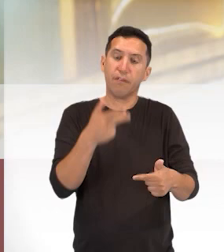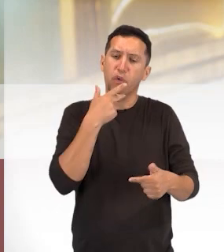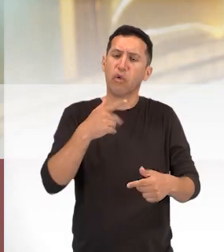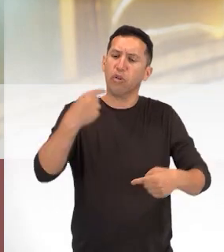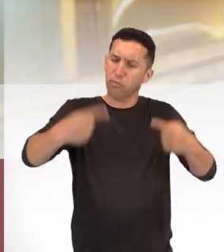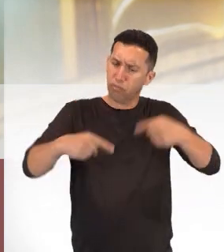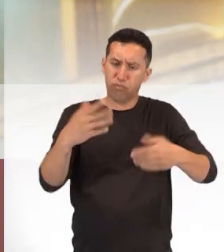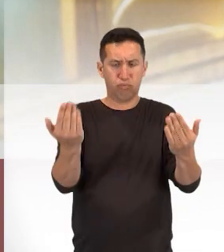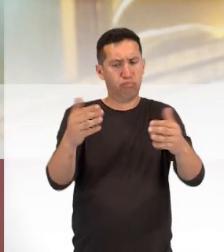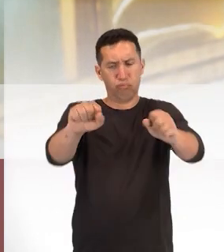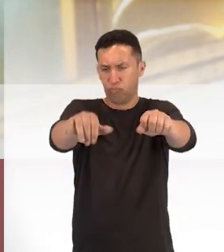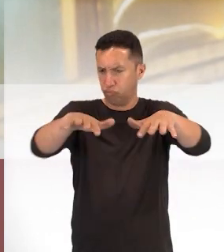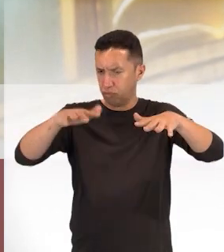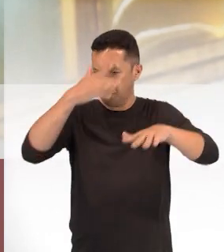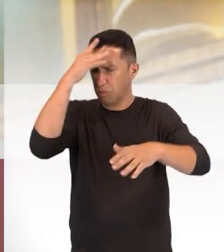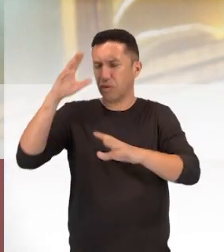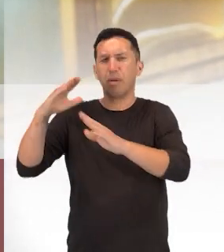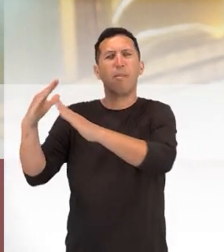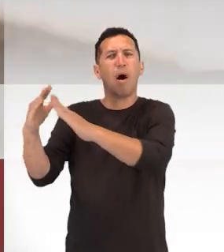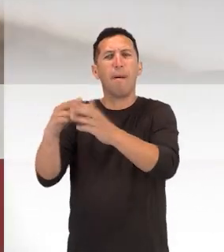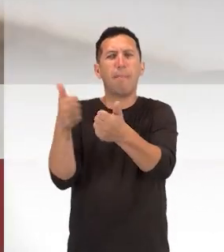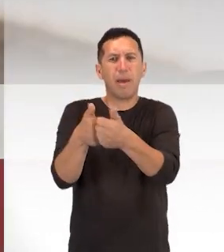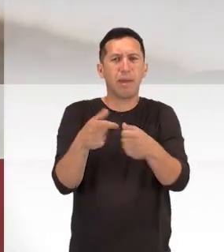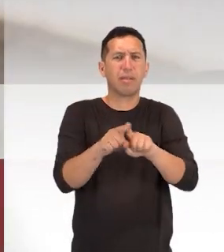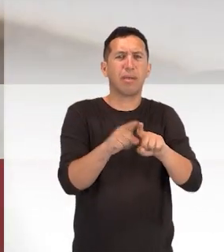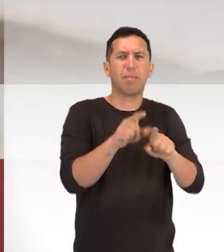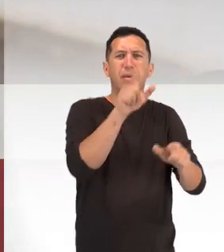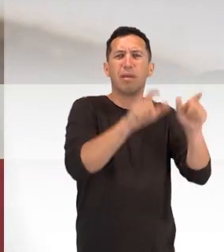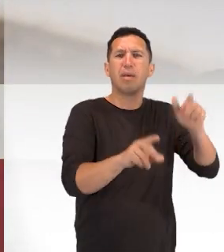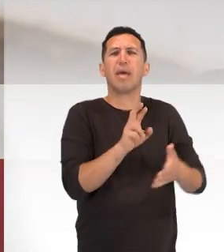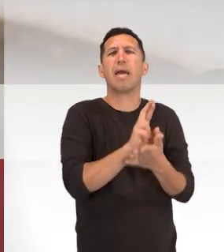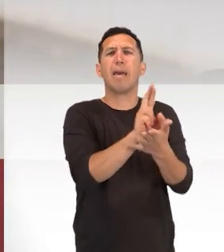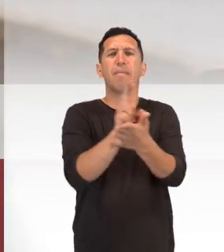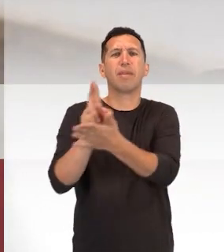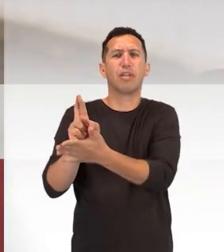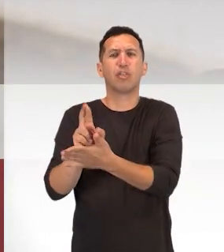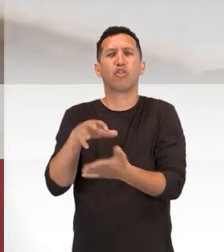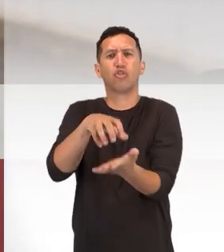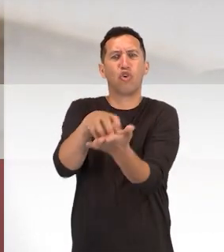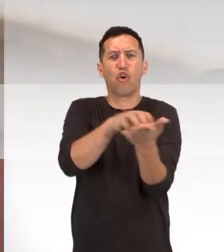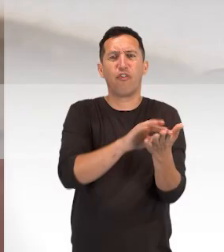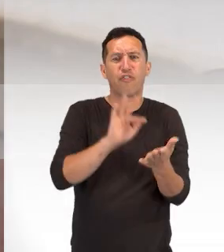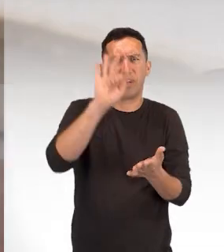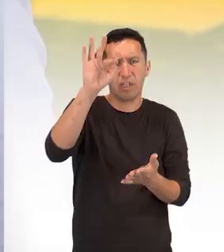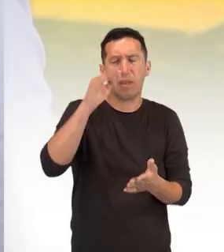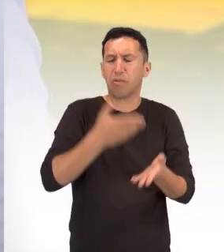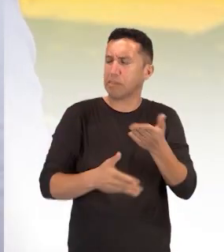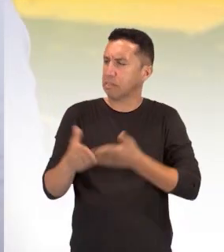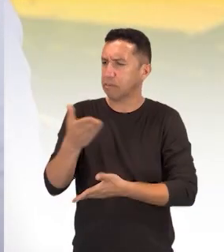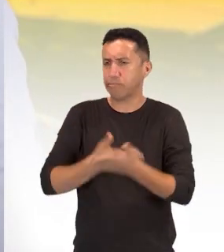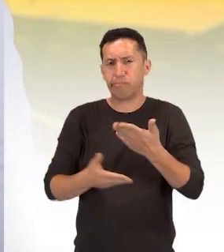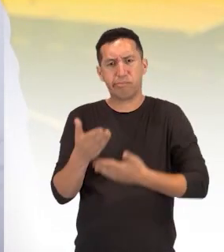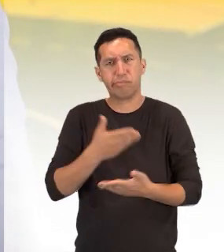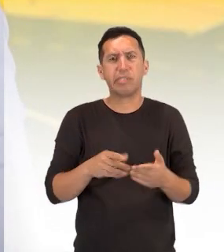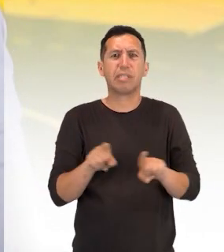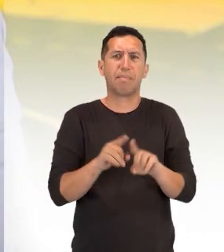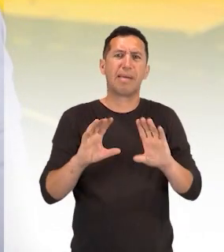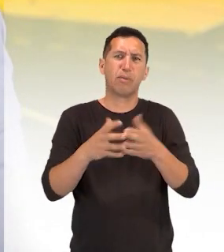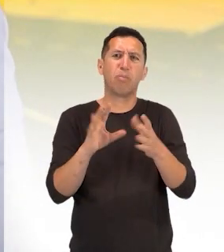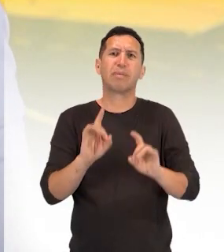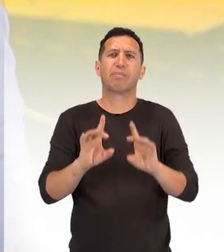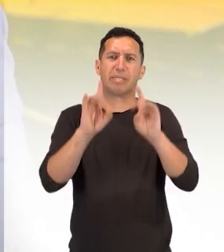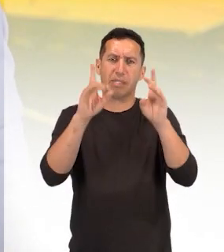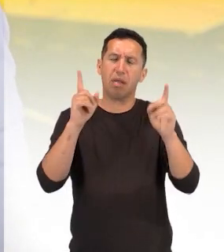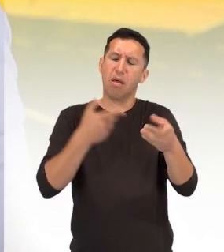no mesmo espaço de discussão moradores ribeirinhos, ambientalistas e representantes de órgãos federais. Aqui é uma oportunidade em que